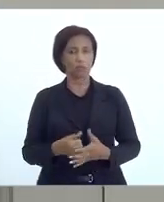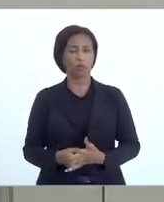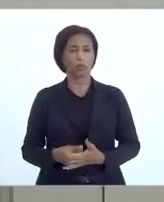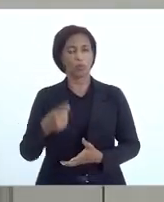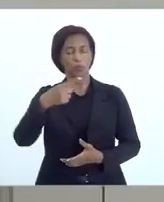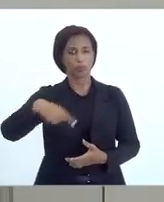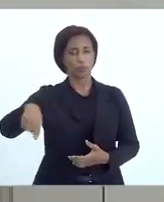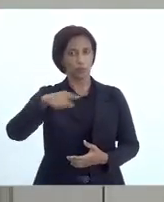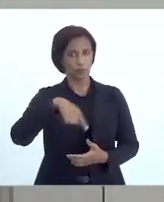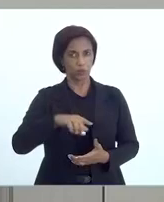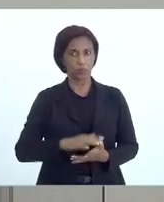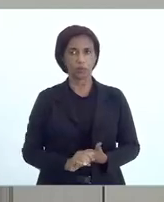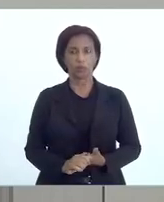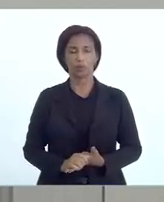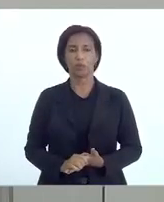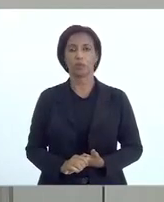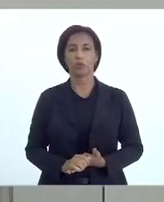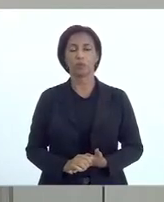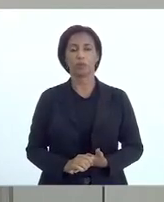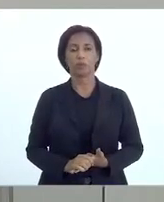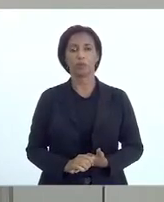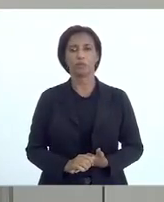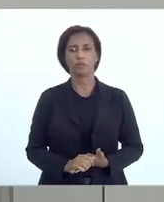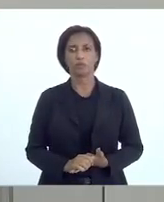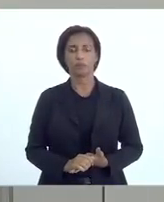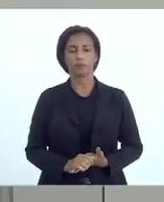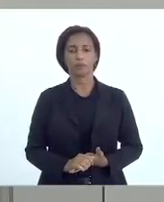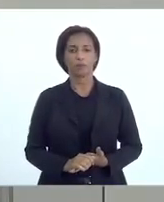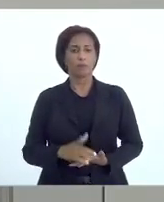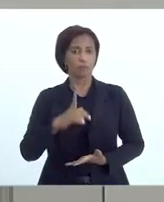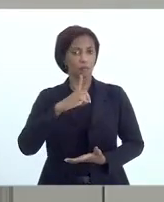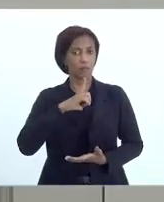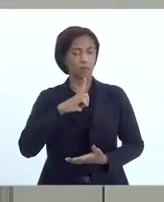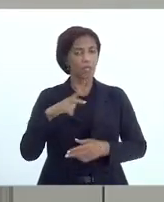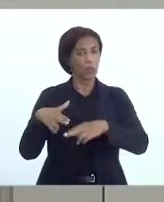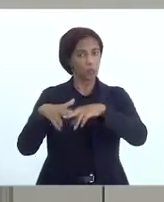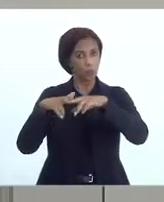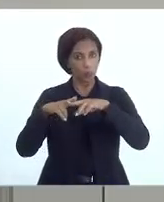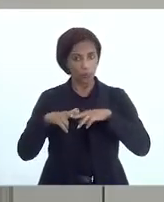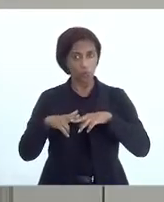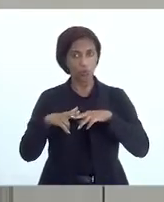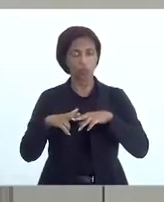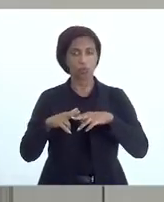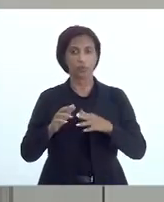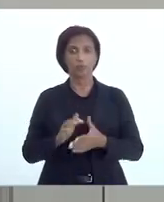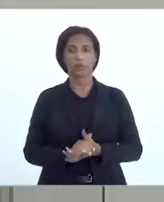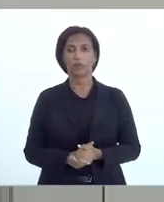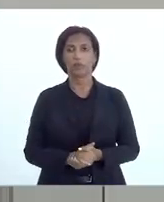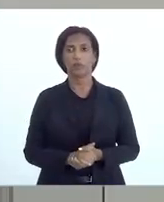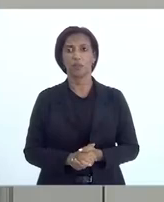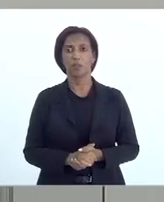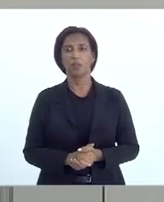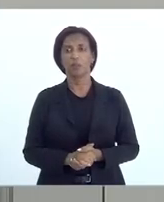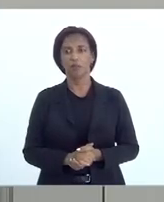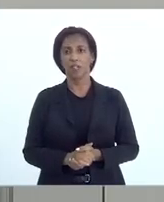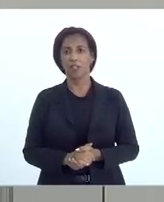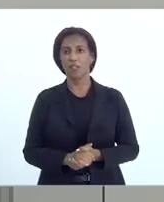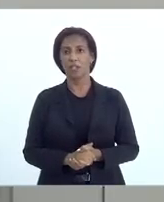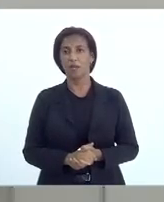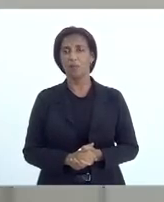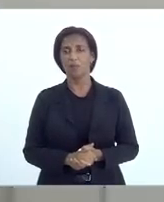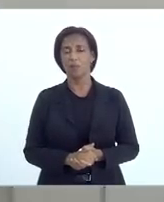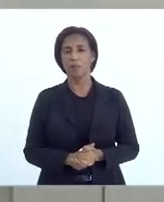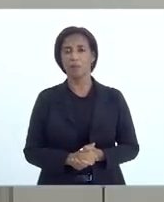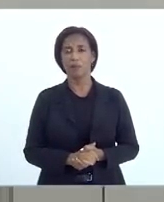para os senhores que existe o motivos para que esses candidatos viessem a fazer